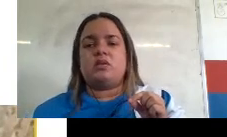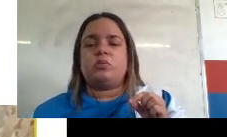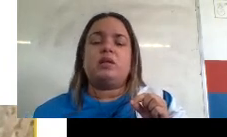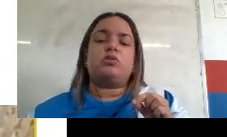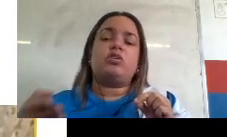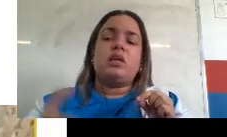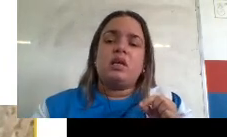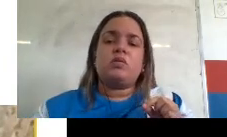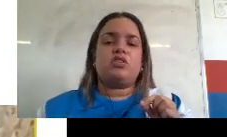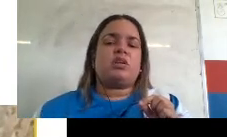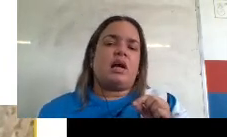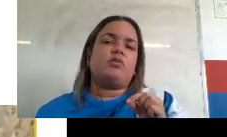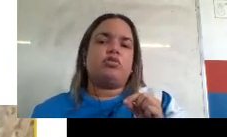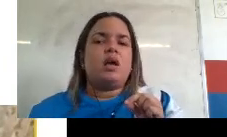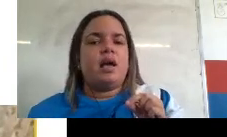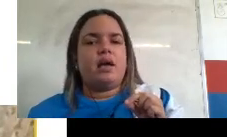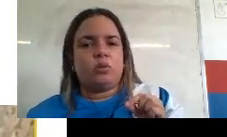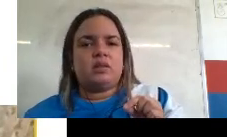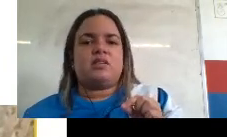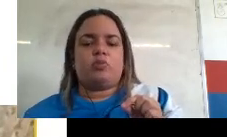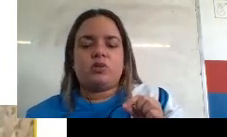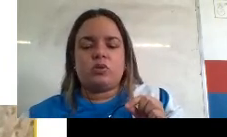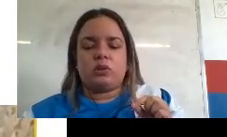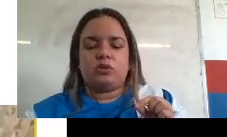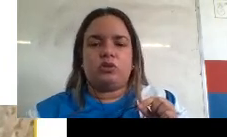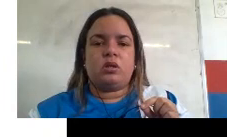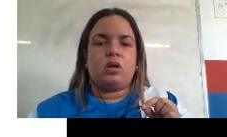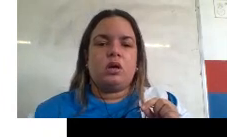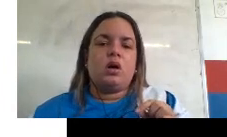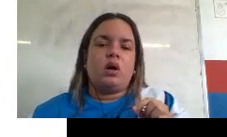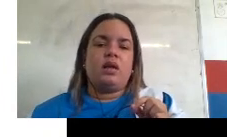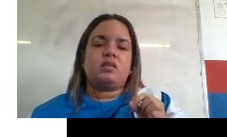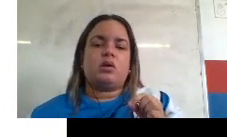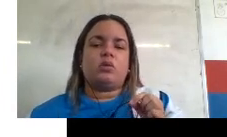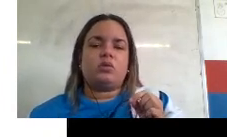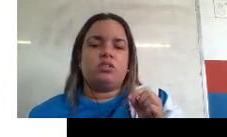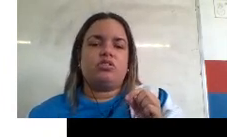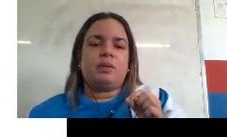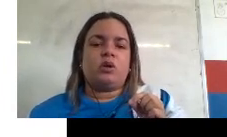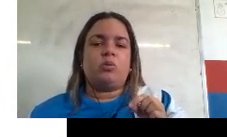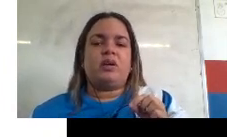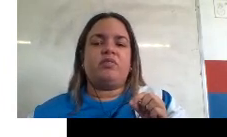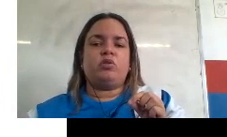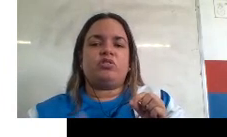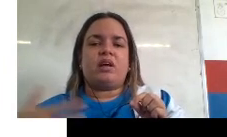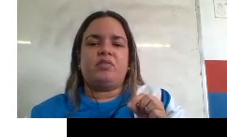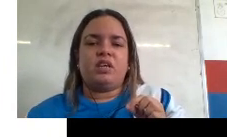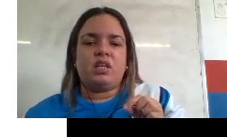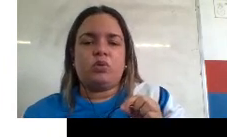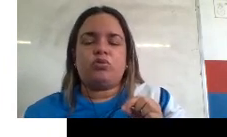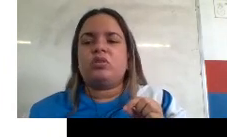como seres humanos. E os escravos eram uma dessas pessoas. Olha só, sistema como era, vinha